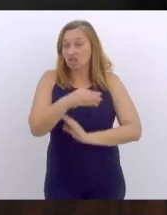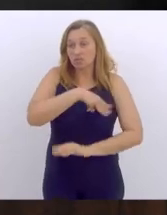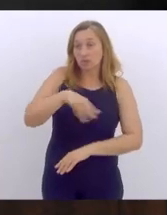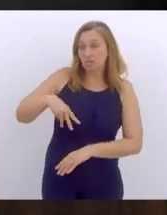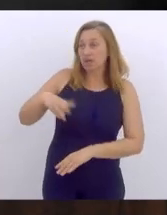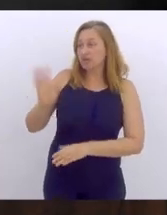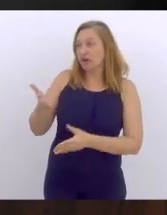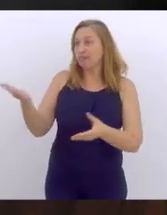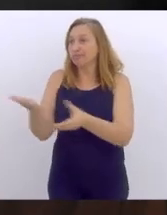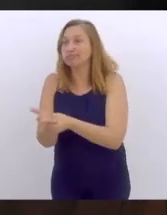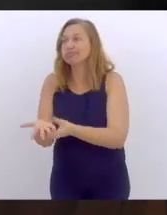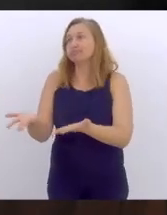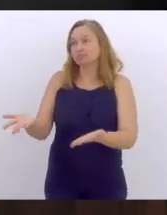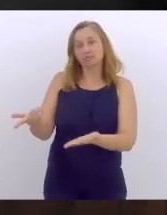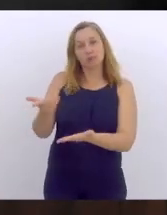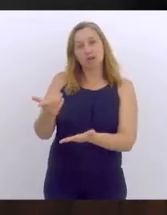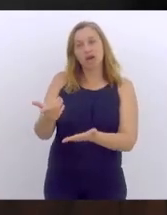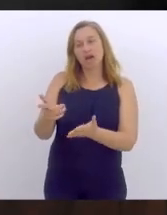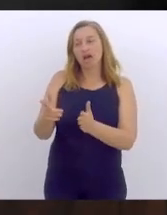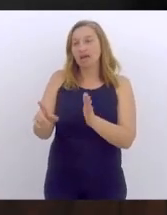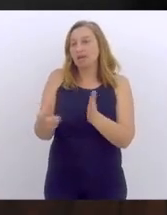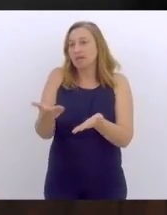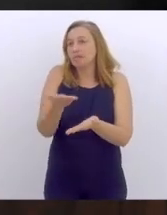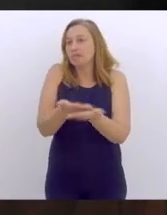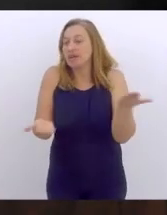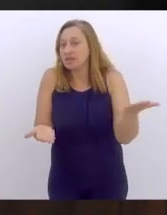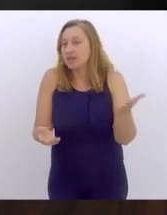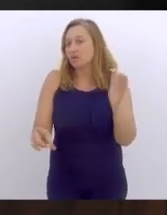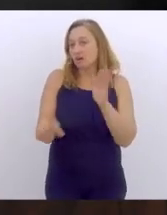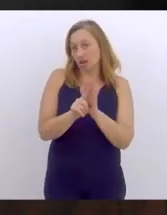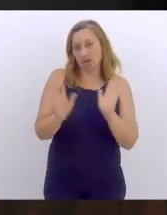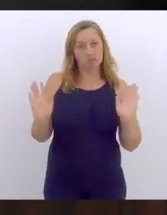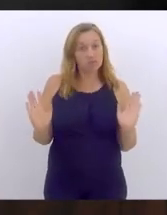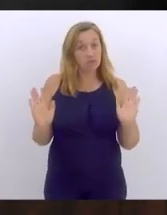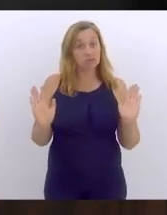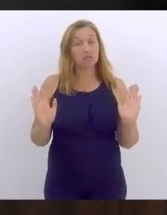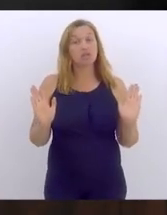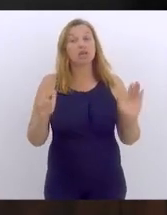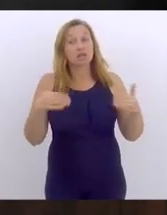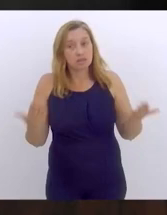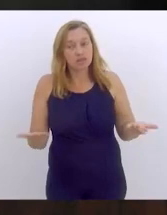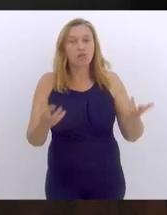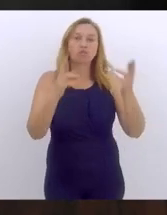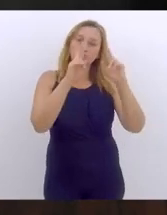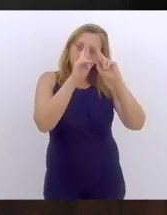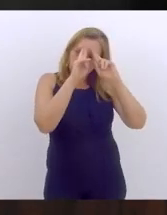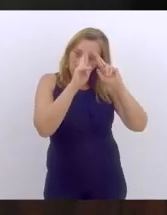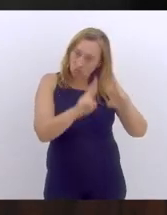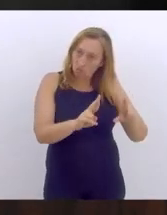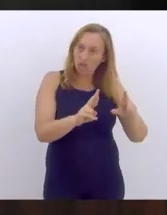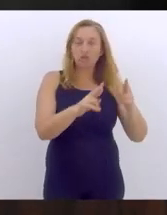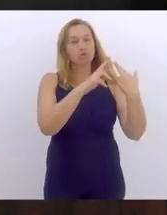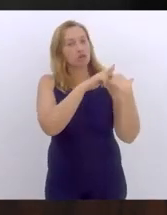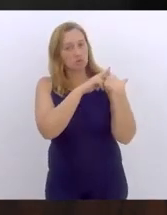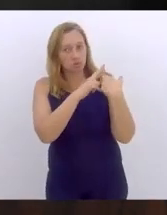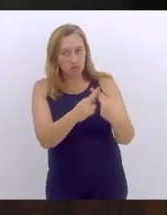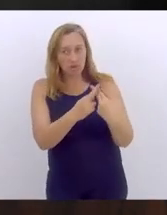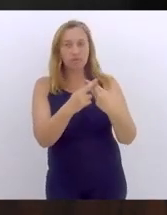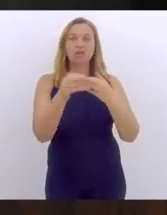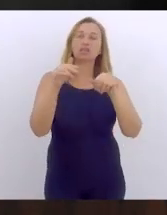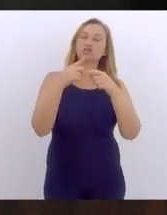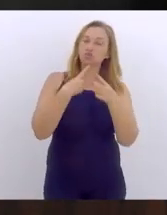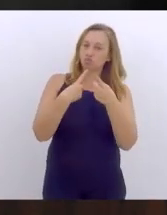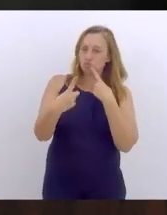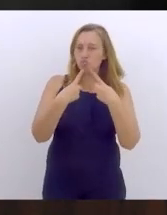em seguida e aí não vale a lei que votou aqui. Então, com responsabilidade, com muito